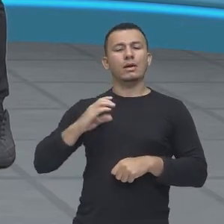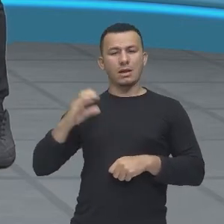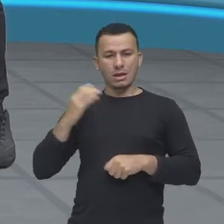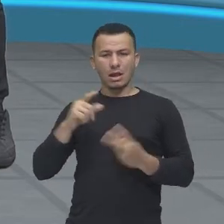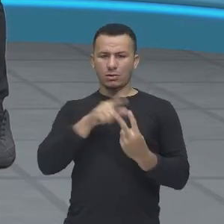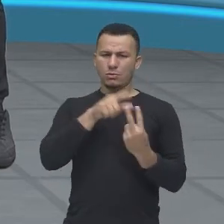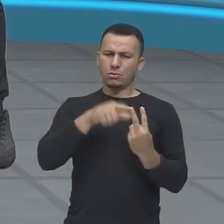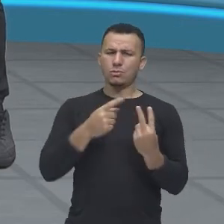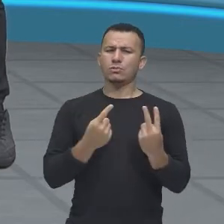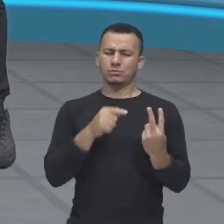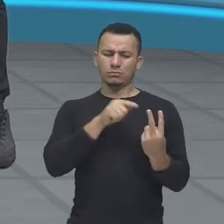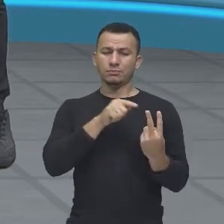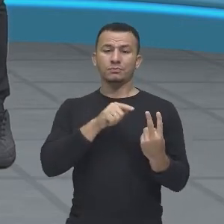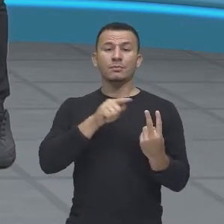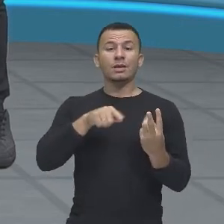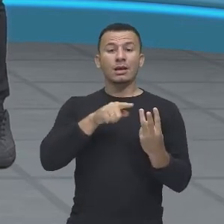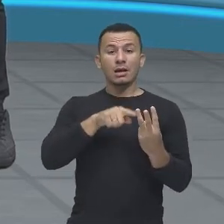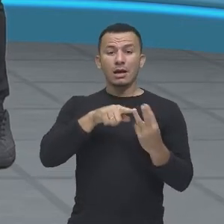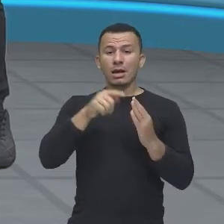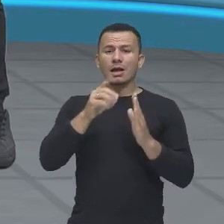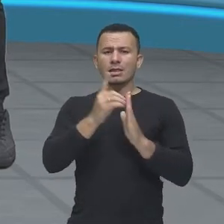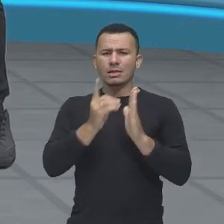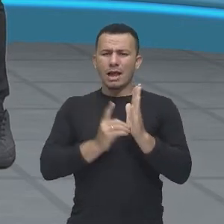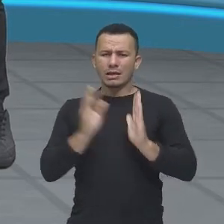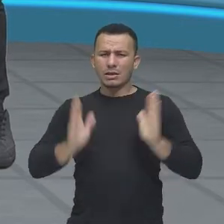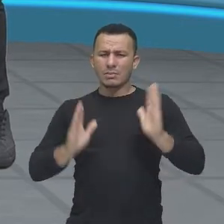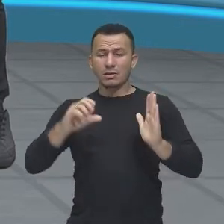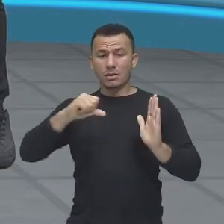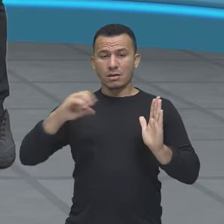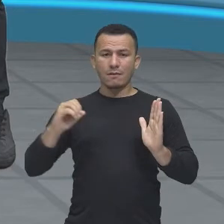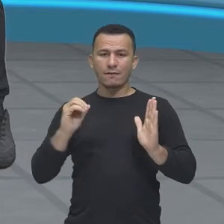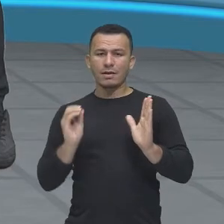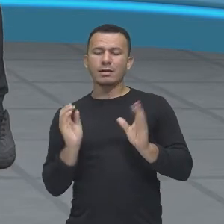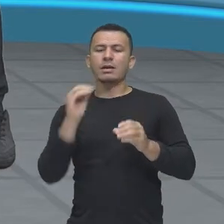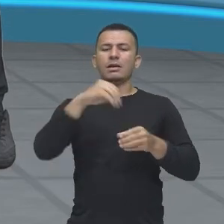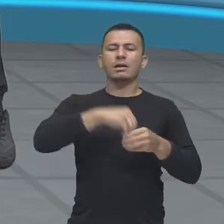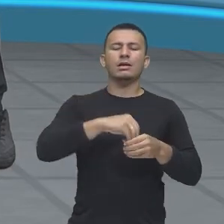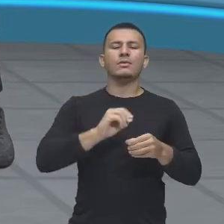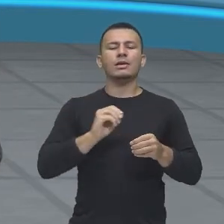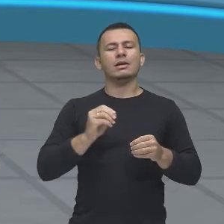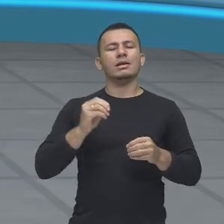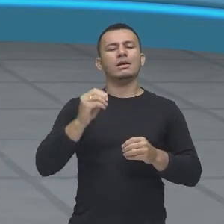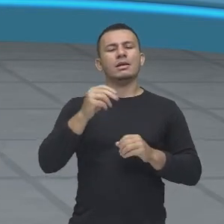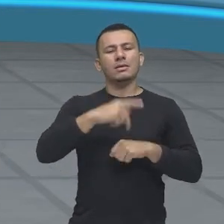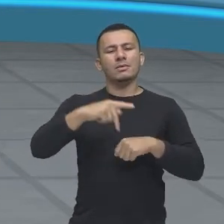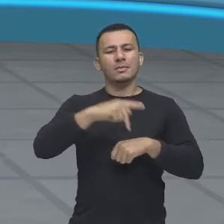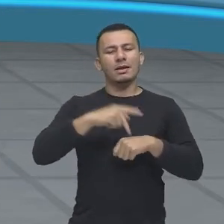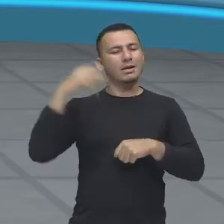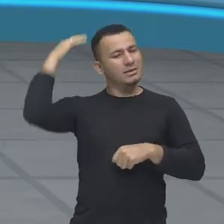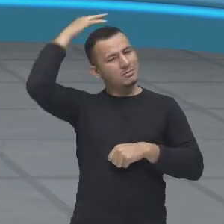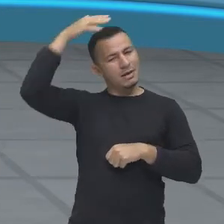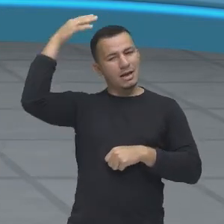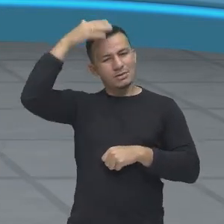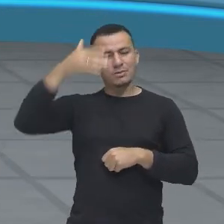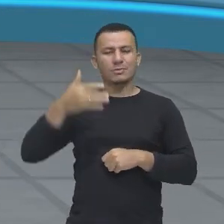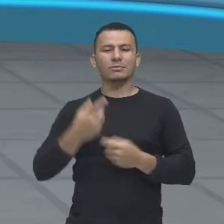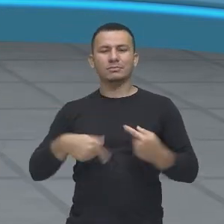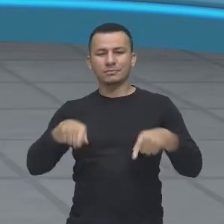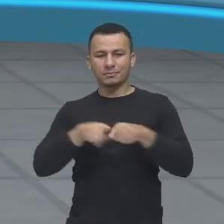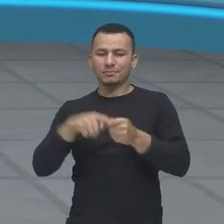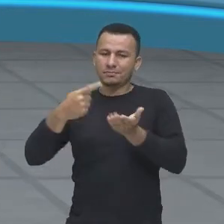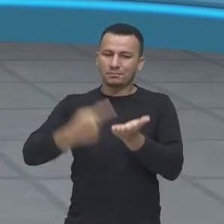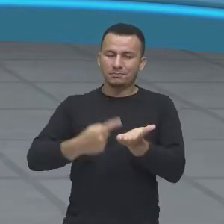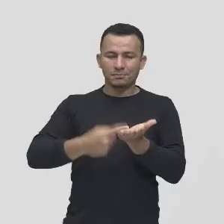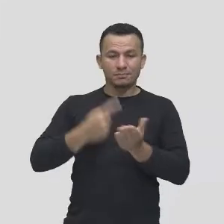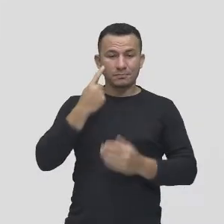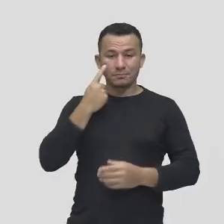década de 90, entra o México aí e forma o chamado NAFTA, como a gente vai ver nessa tela aí agora, que você vai ver agora aí na tela,